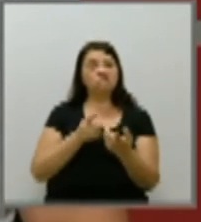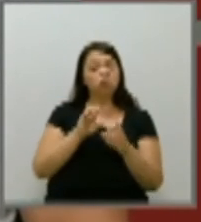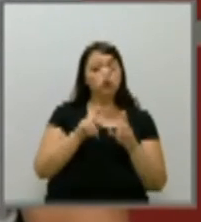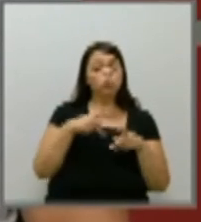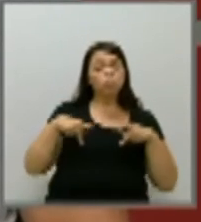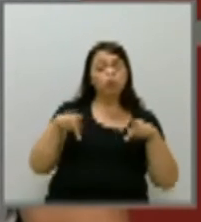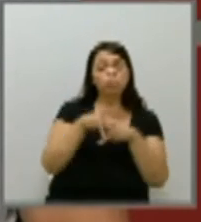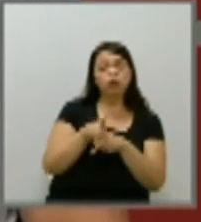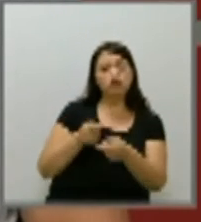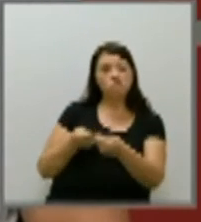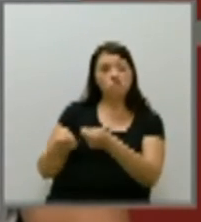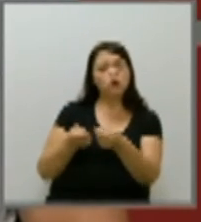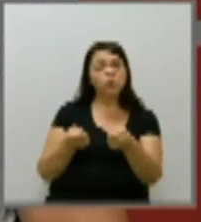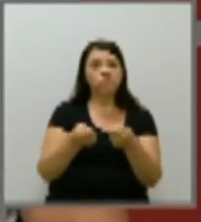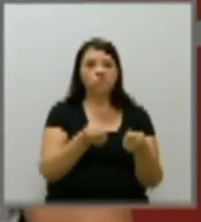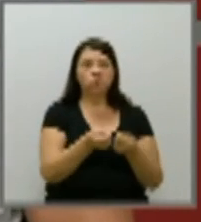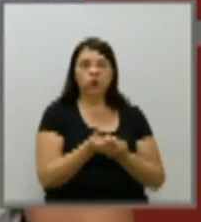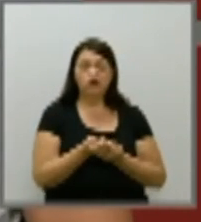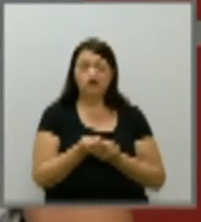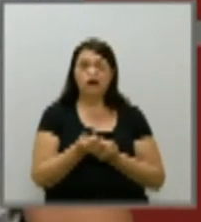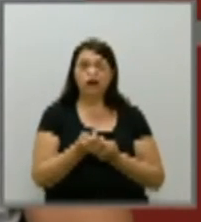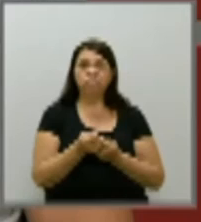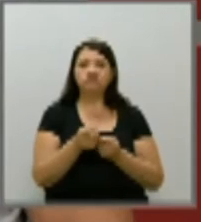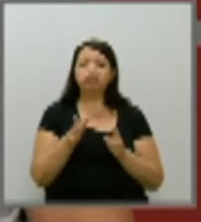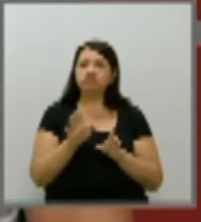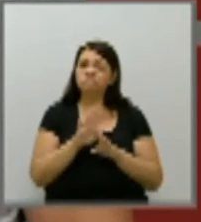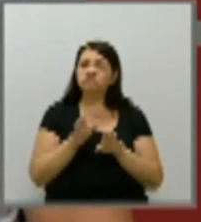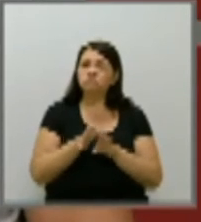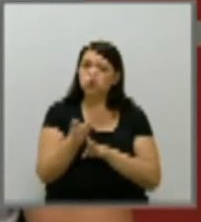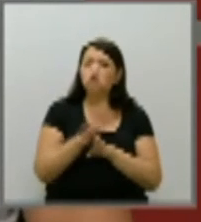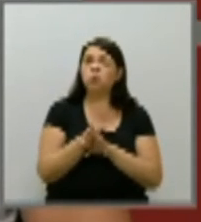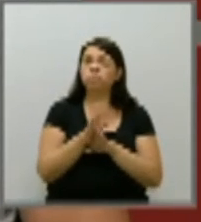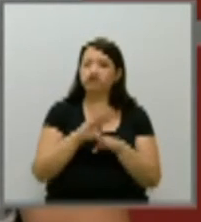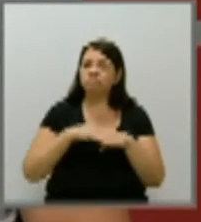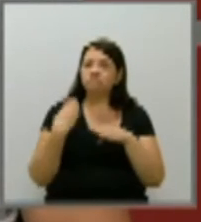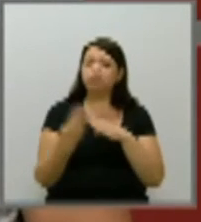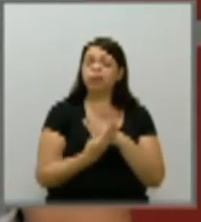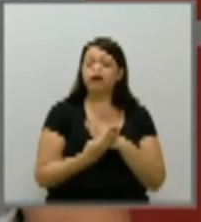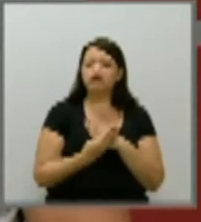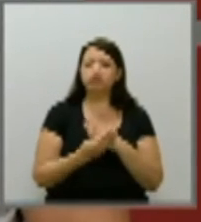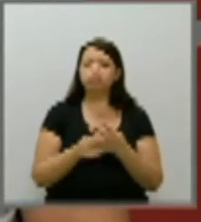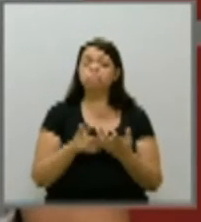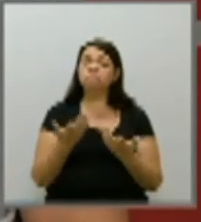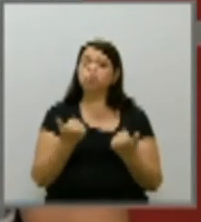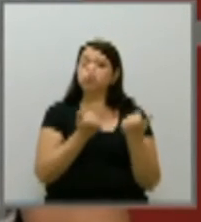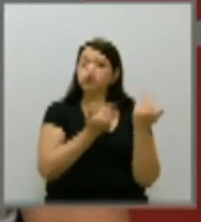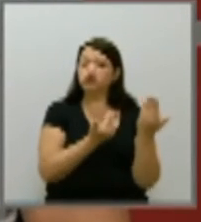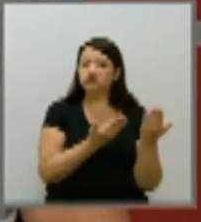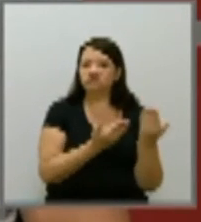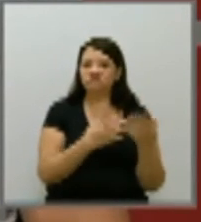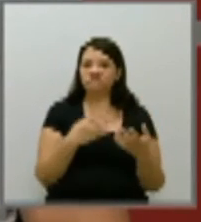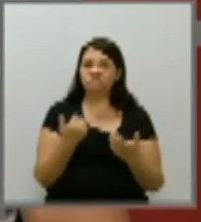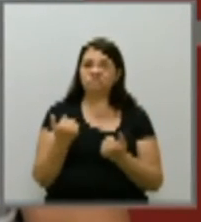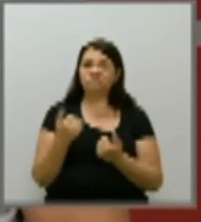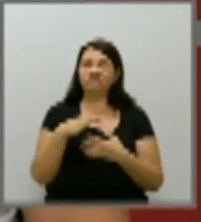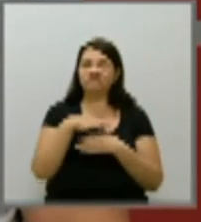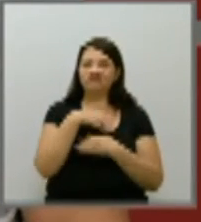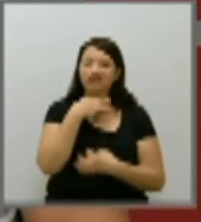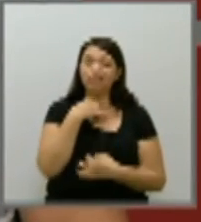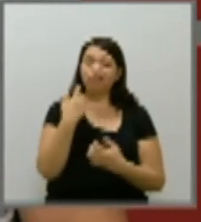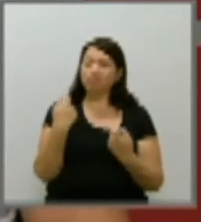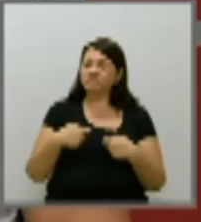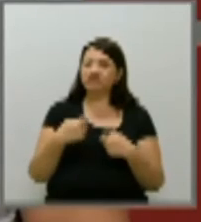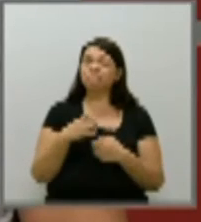partir dos bairros, a partir dos conselhos populares. Então, a juventude em Gravataí, é necessário que ela tenha